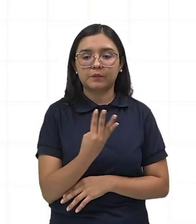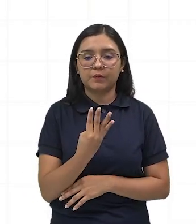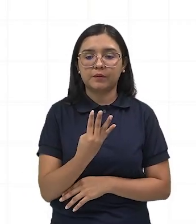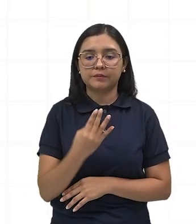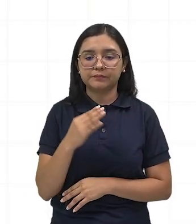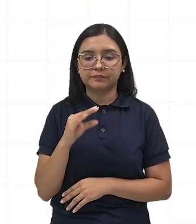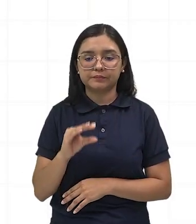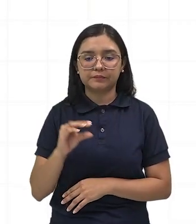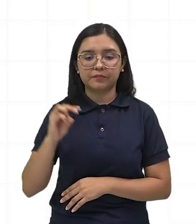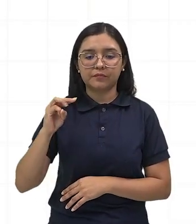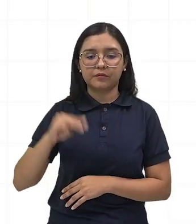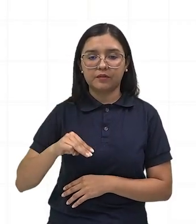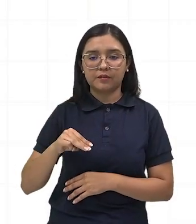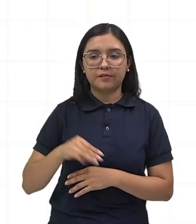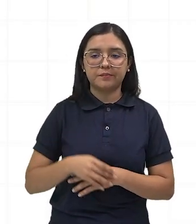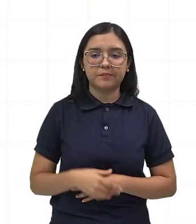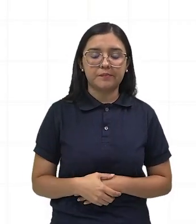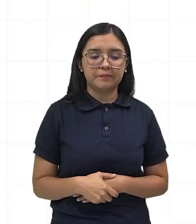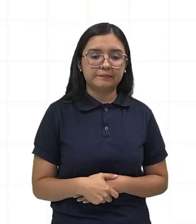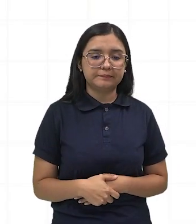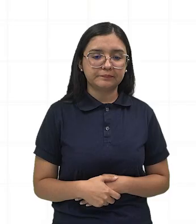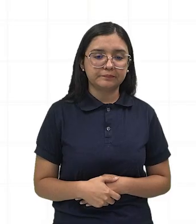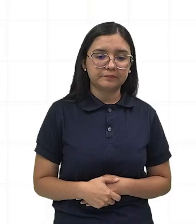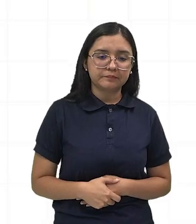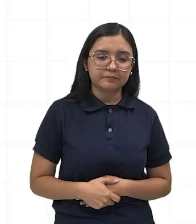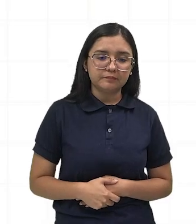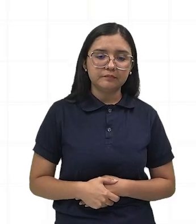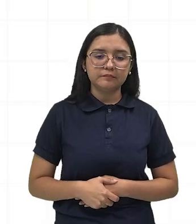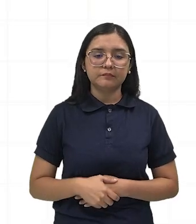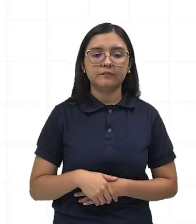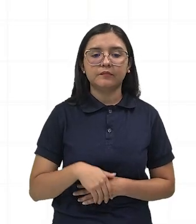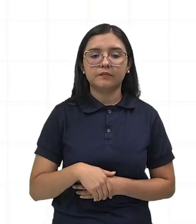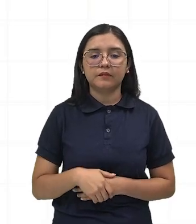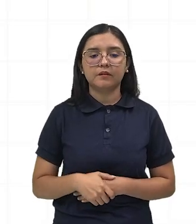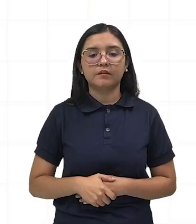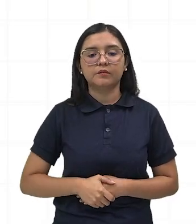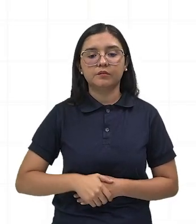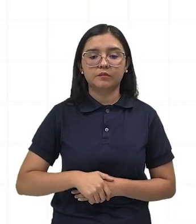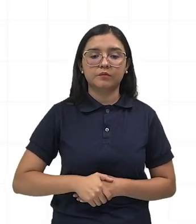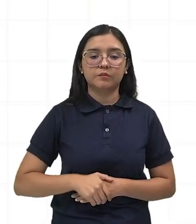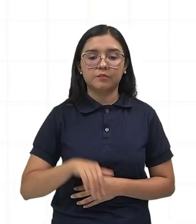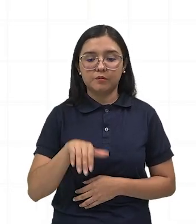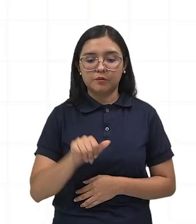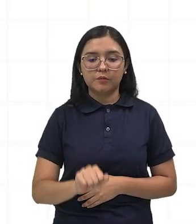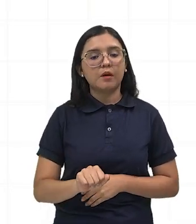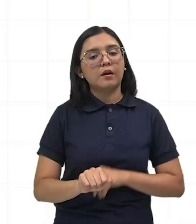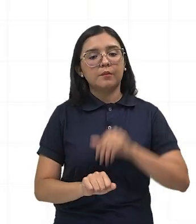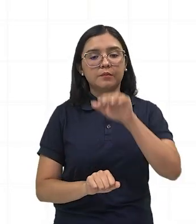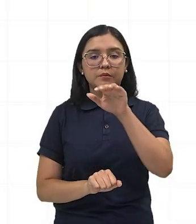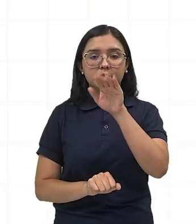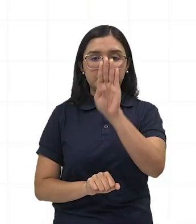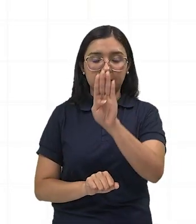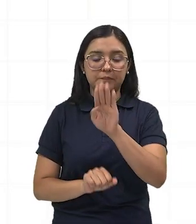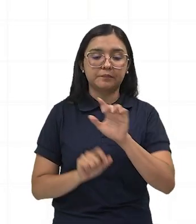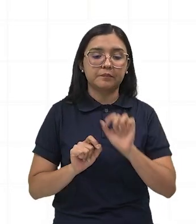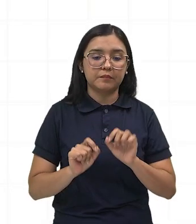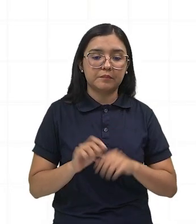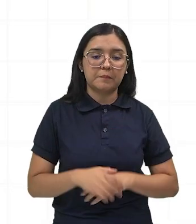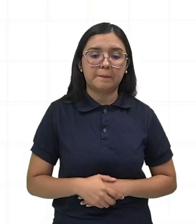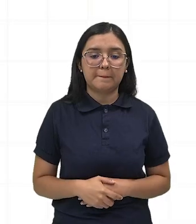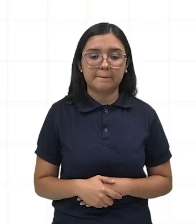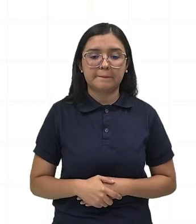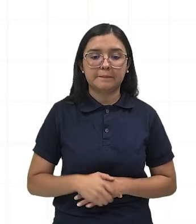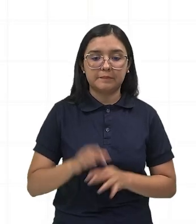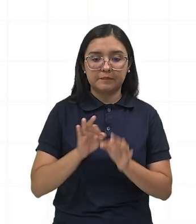centímetros. Ora, do ponto A ao ponto B, ó, está bem aqui, este aqui, ó,